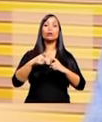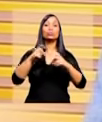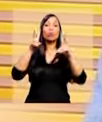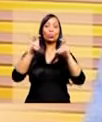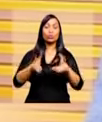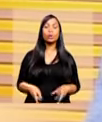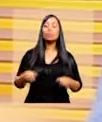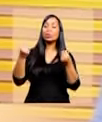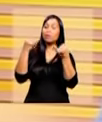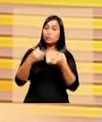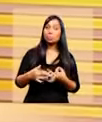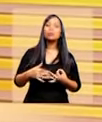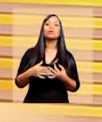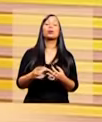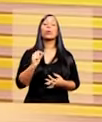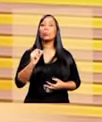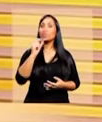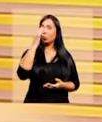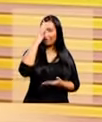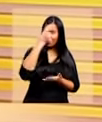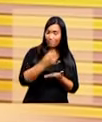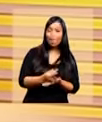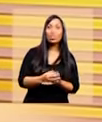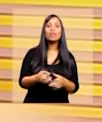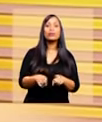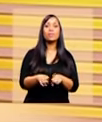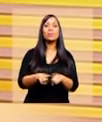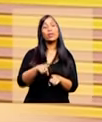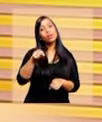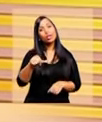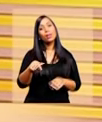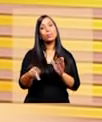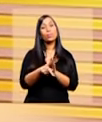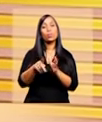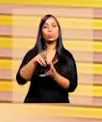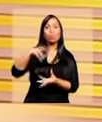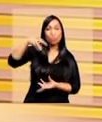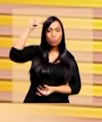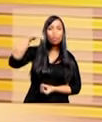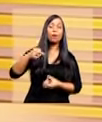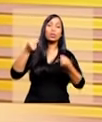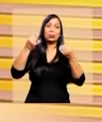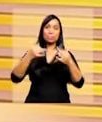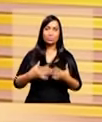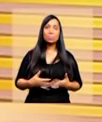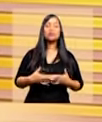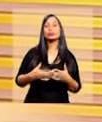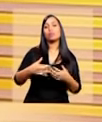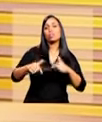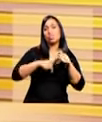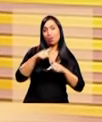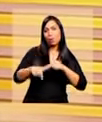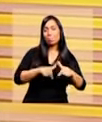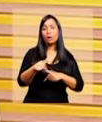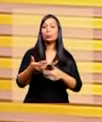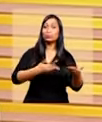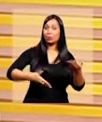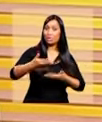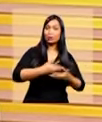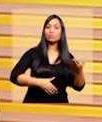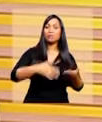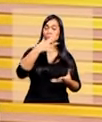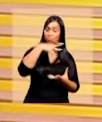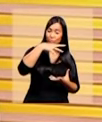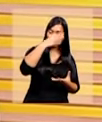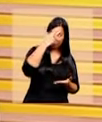médico sobre o tema. Ele conta um pouquinho para ele o que é fé e ele é também dirigente espírita. E ele fala um pouquinho desse trabalho dele, da